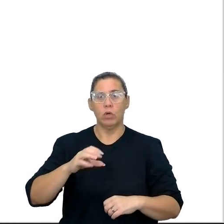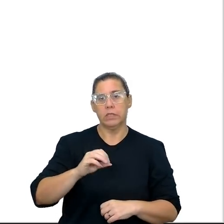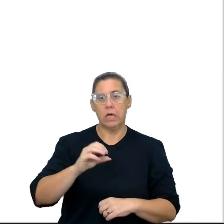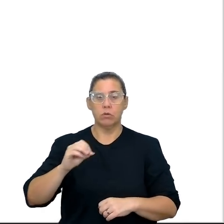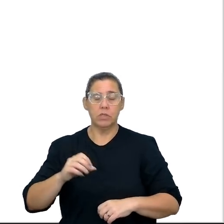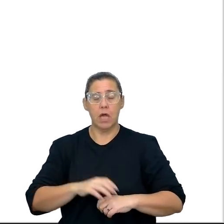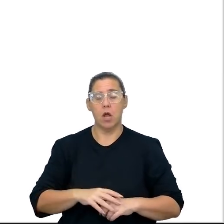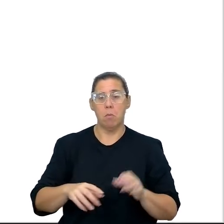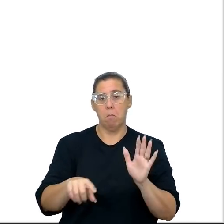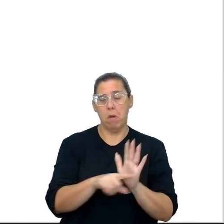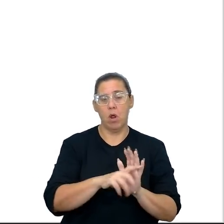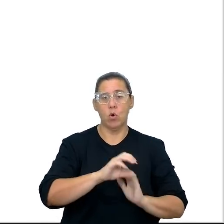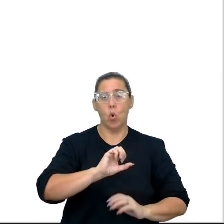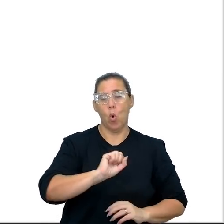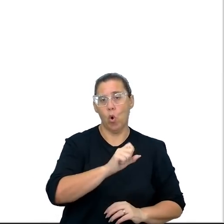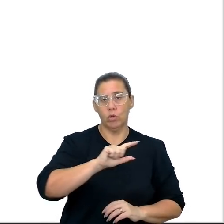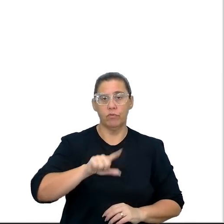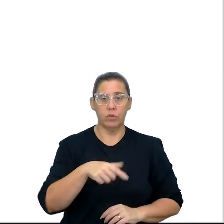9,00 menos